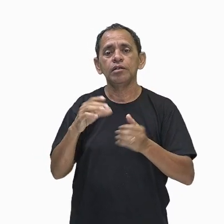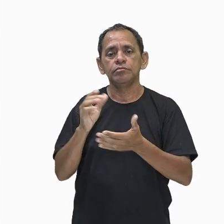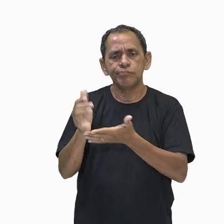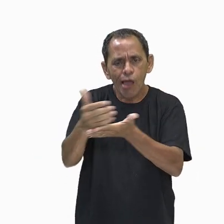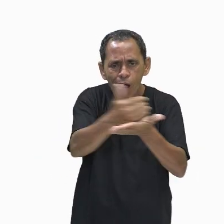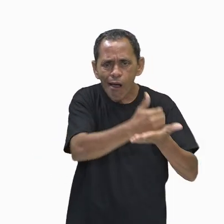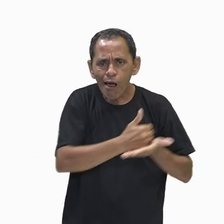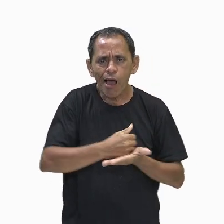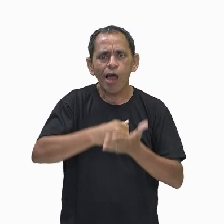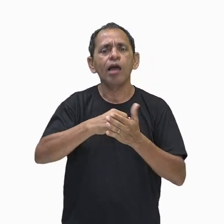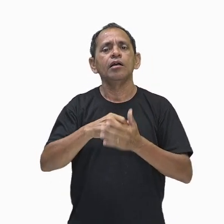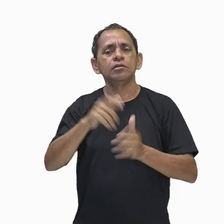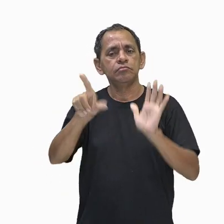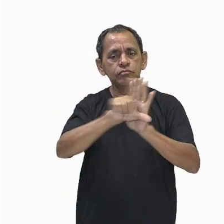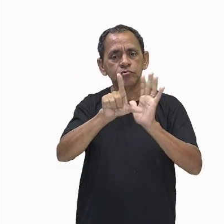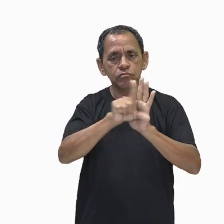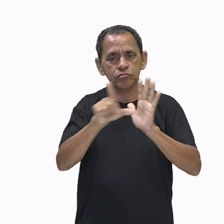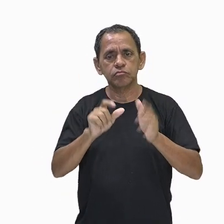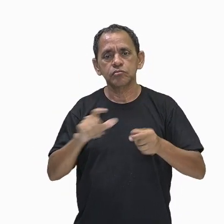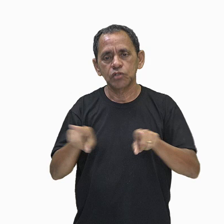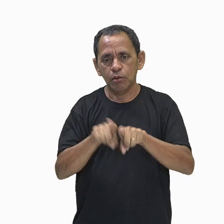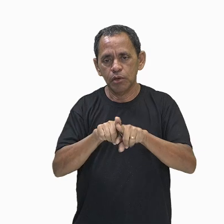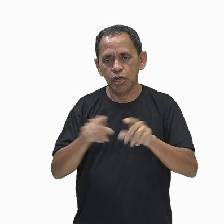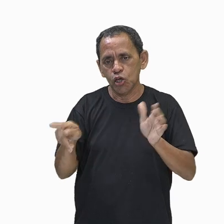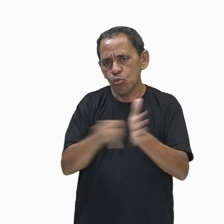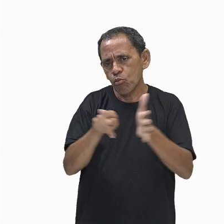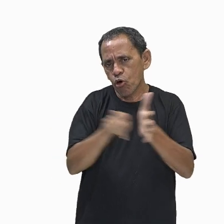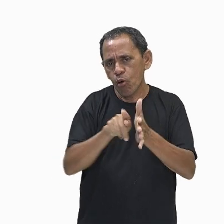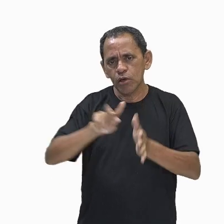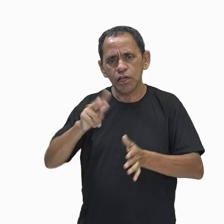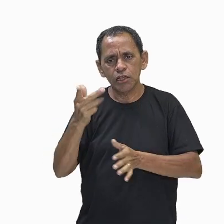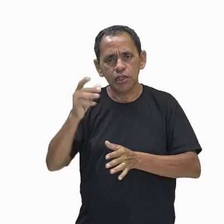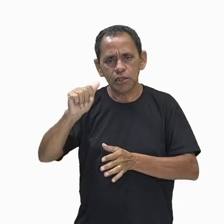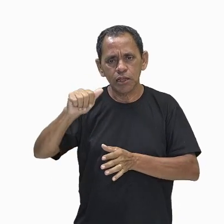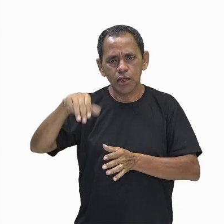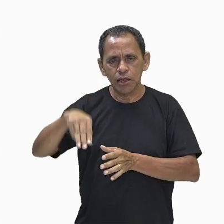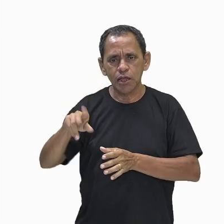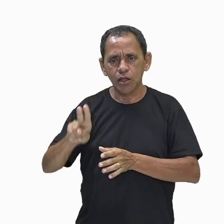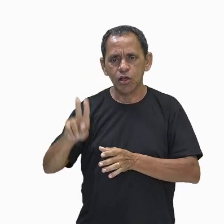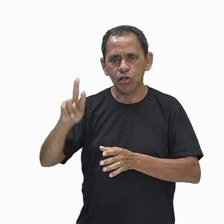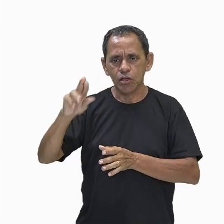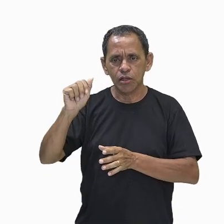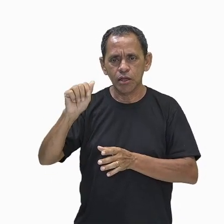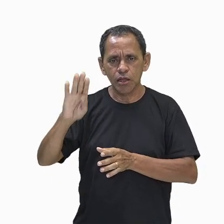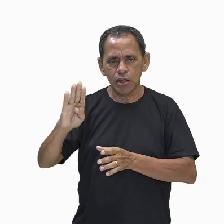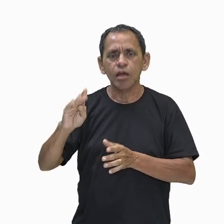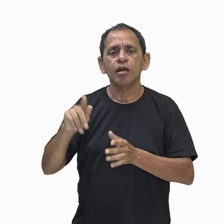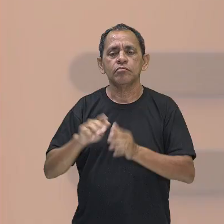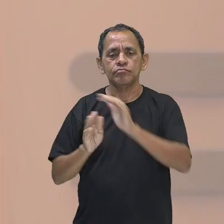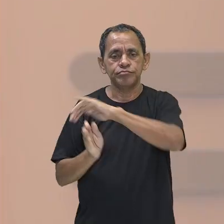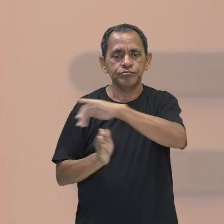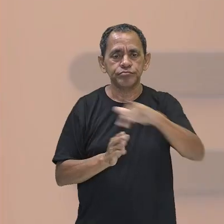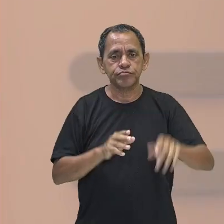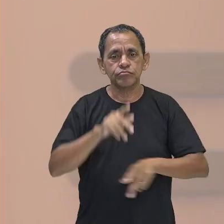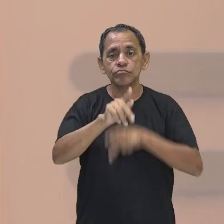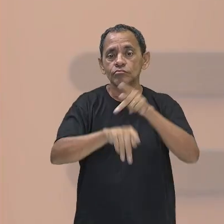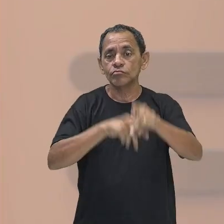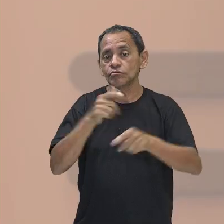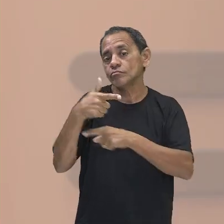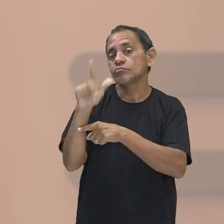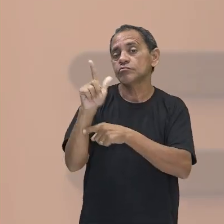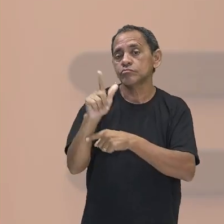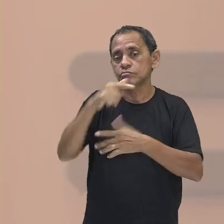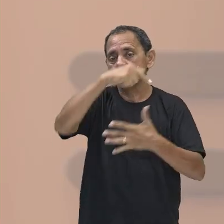de Hammurabi. E nós temos, então, aí um próximo povo, né, que nós precisamos, então, aí falar,